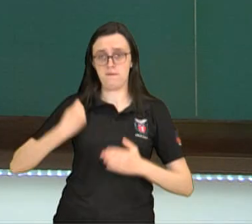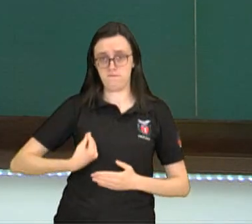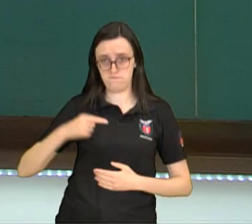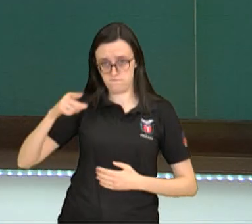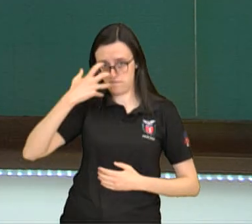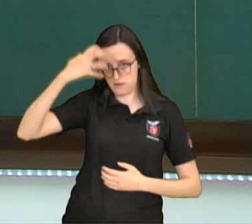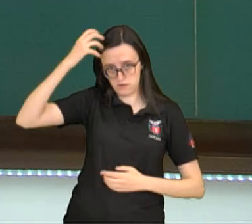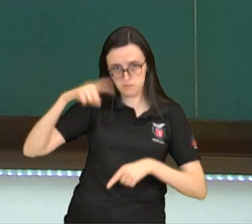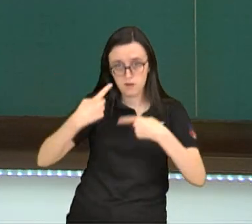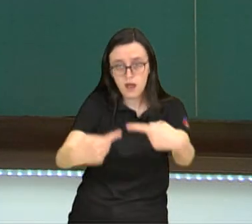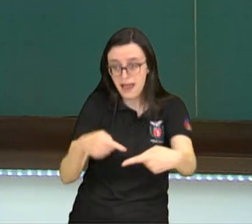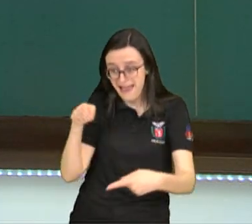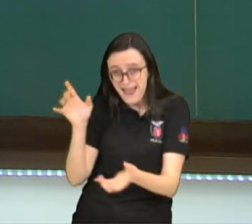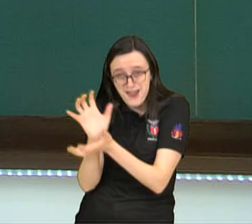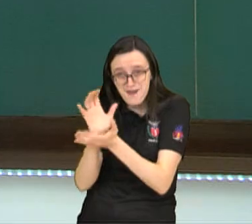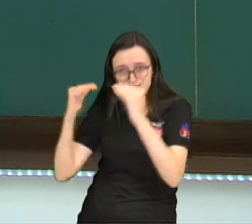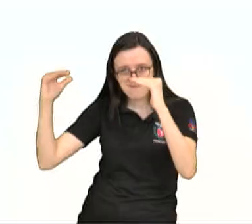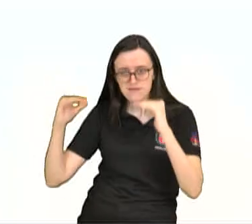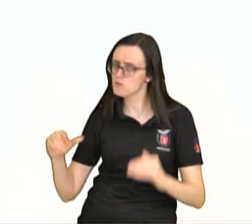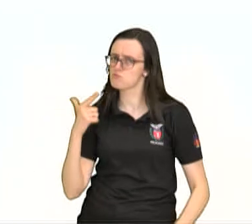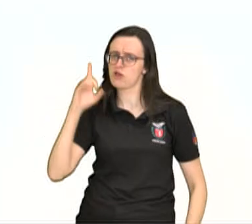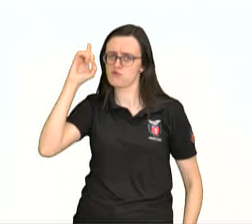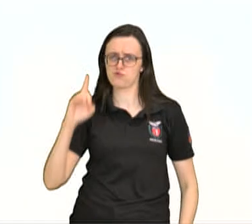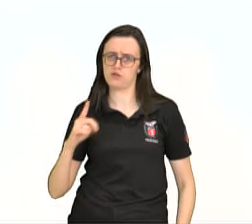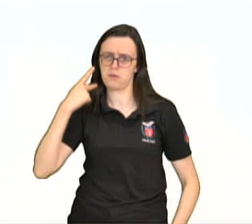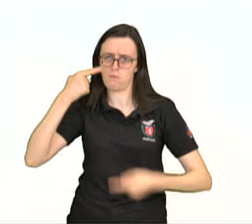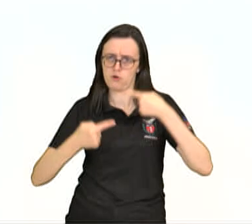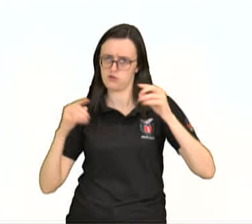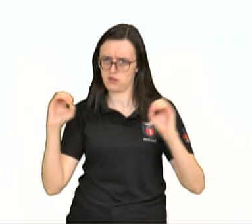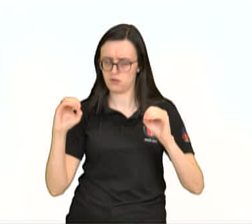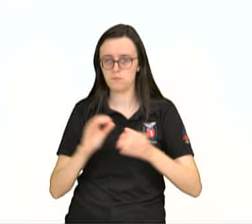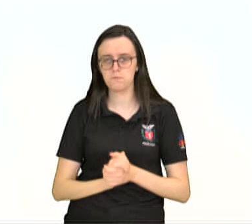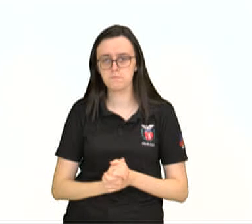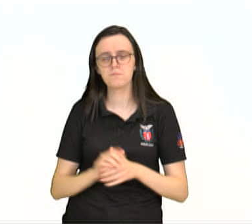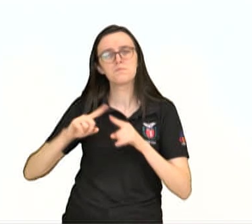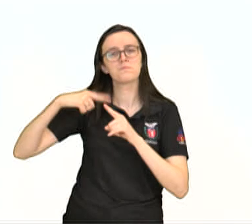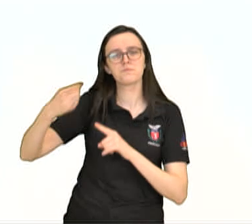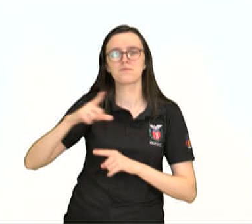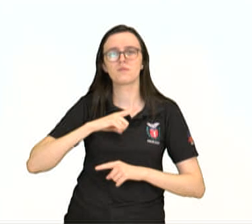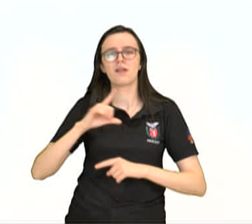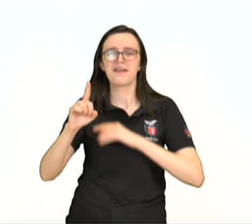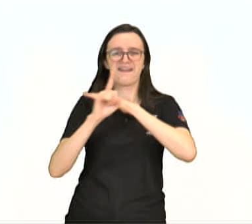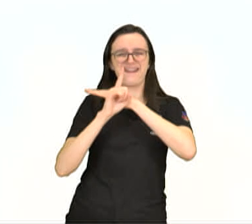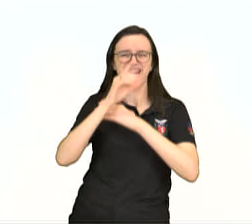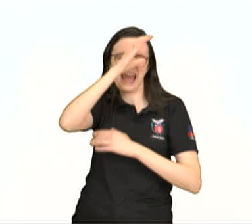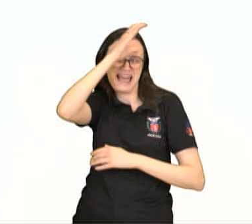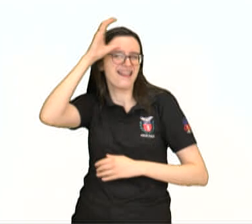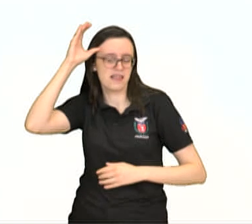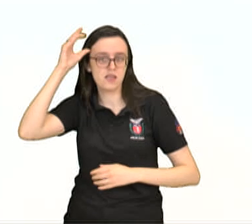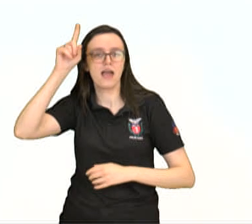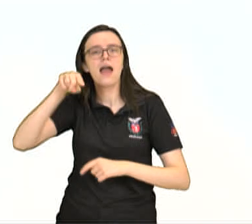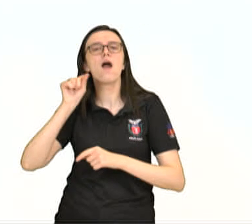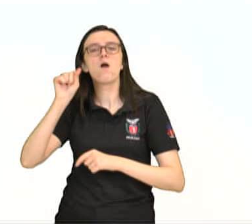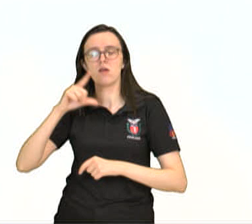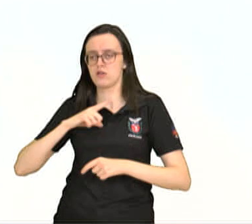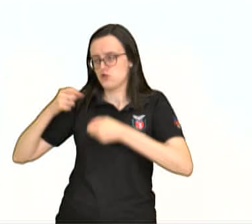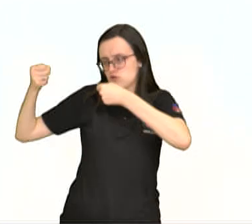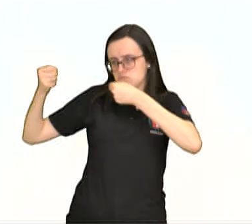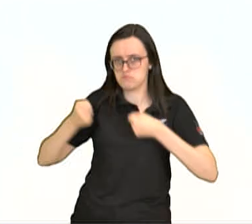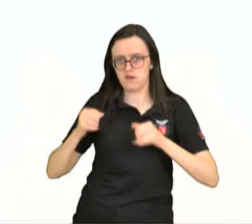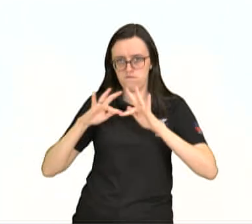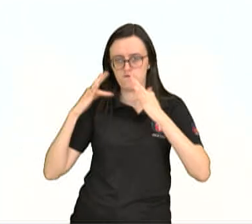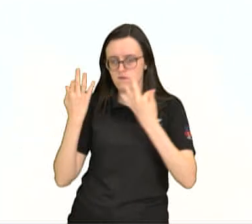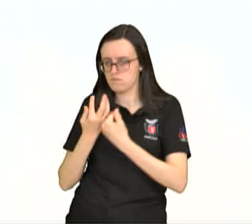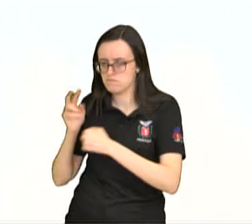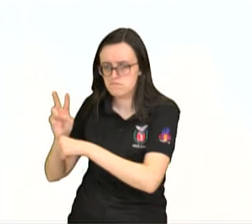direito político, tá? A gente tem os clientes, protegidos do chefe de uma família com grande poder,